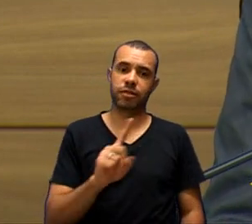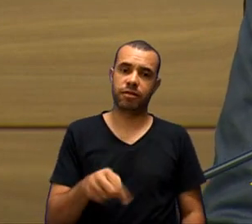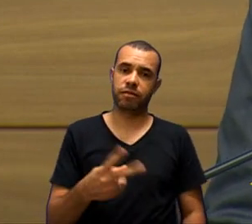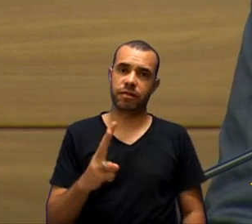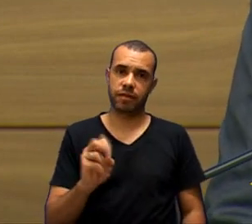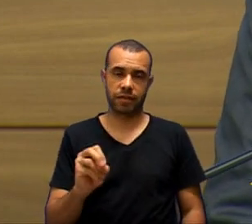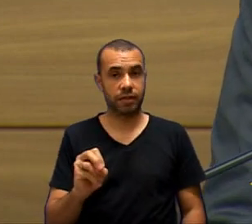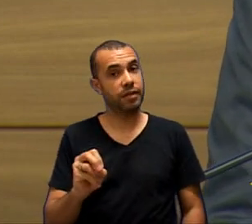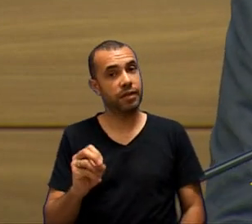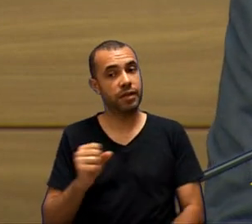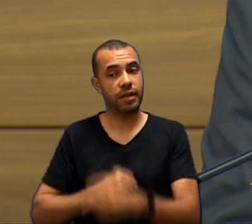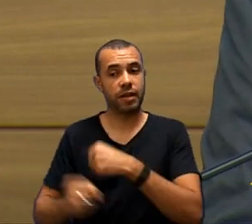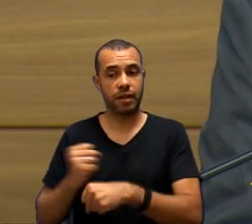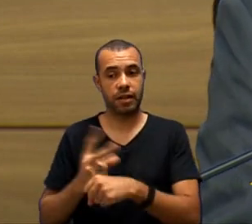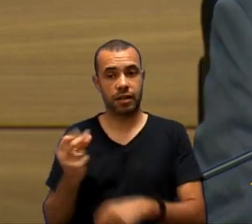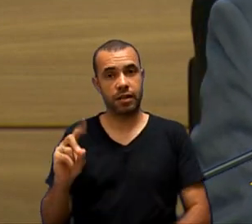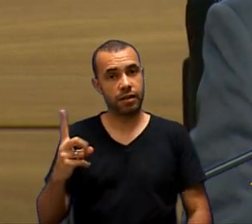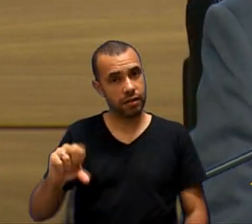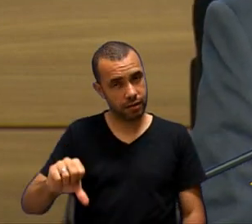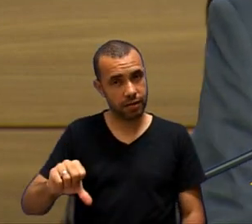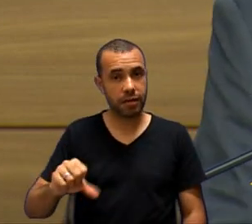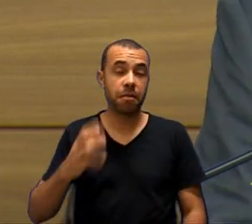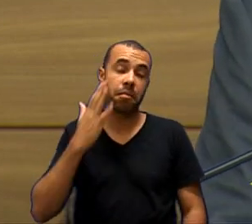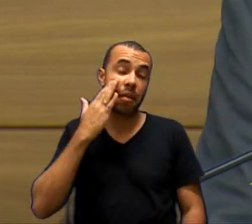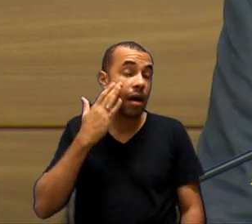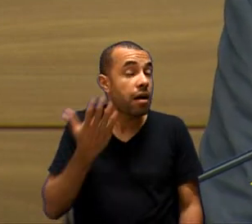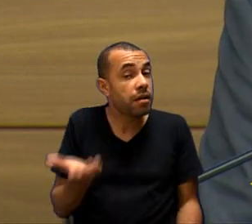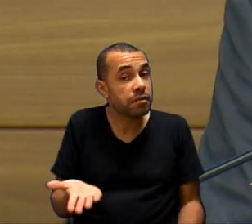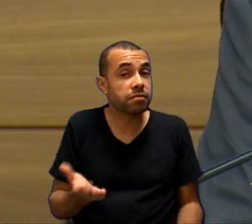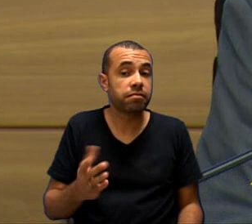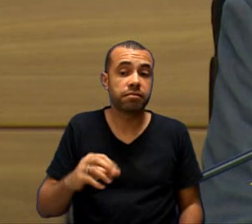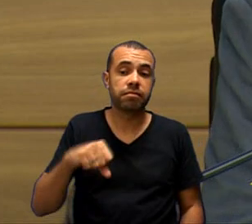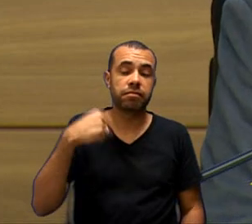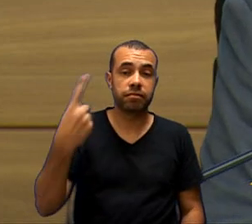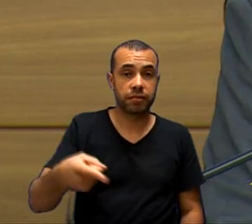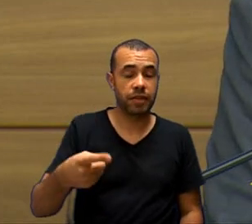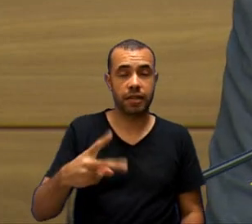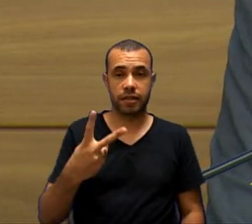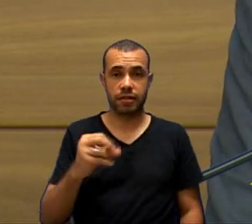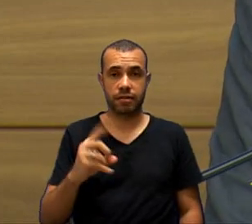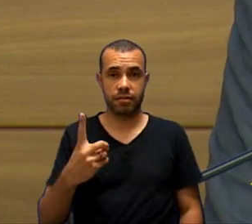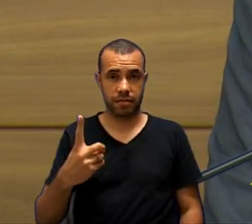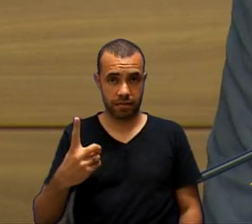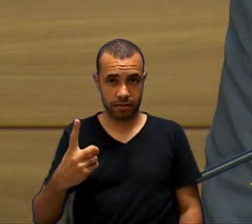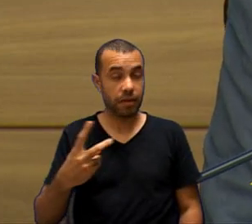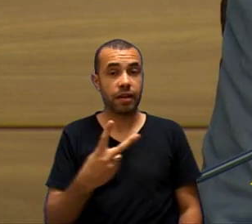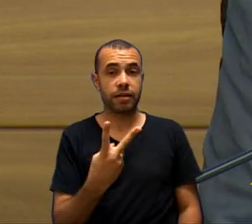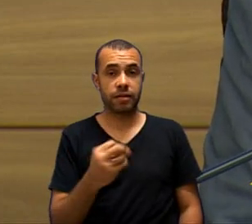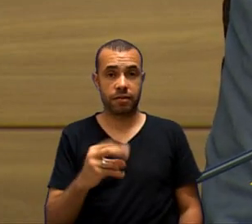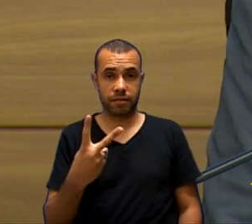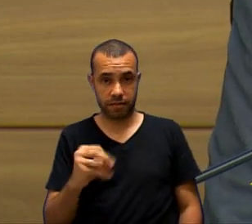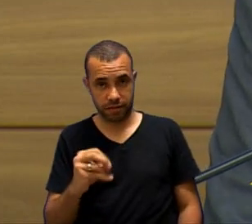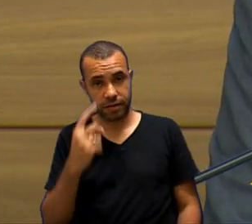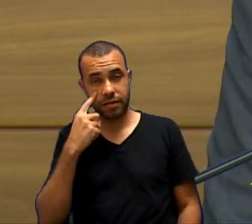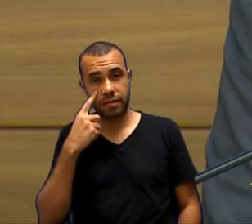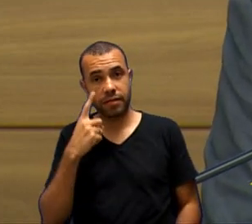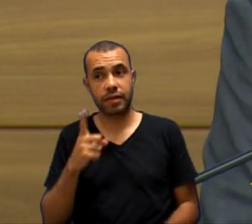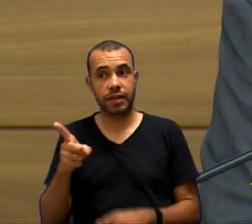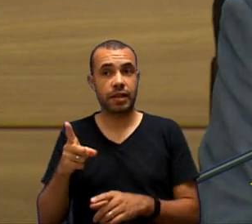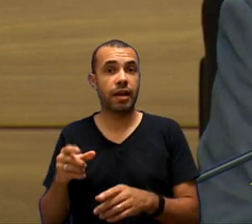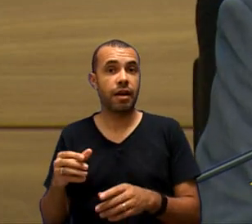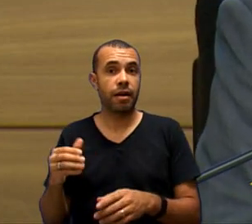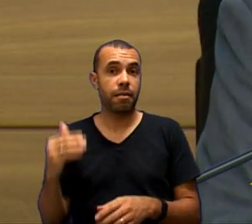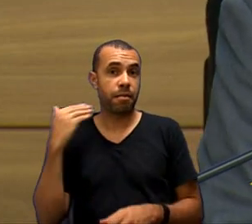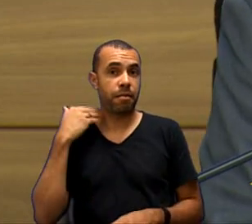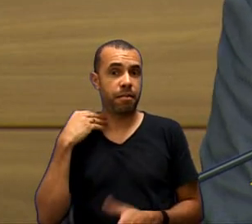em 2019. Mas, para 2020, a projeção do Boletim Focus, né, que é editado pelo Banco Central, é